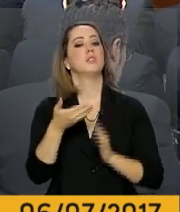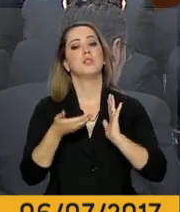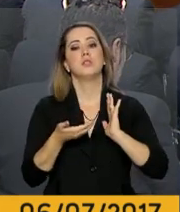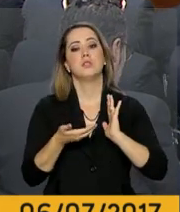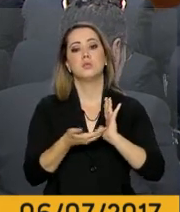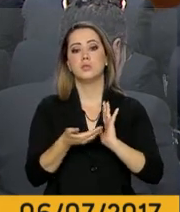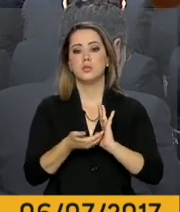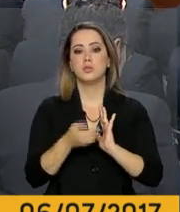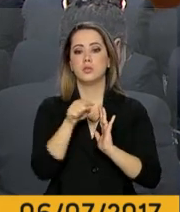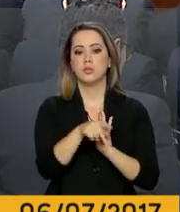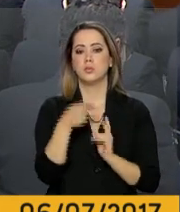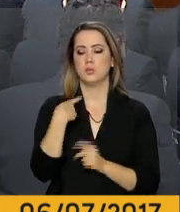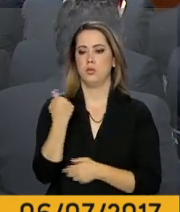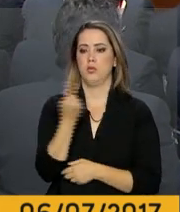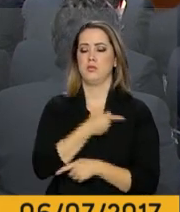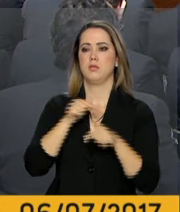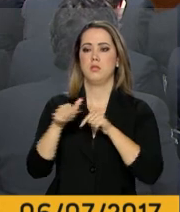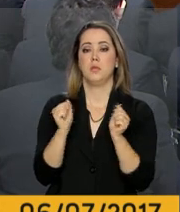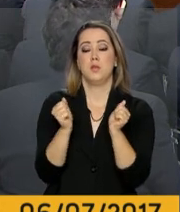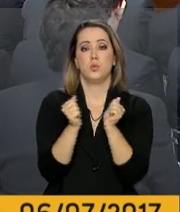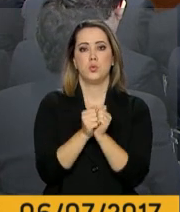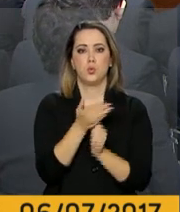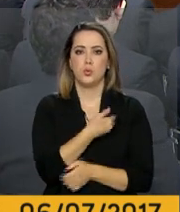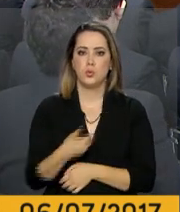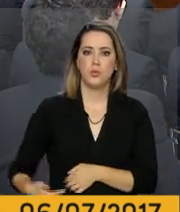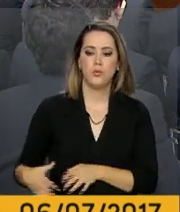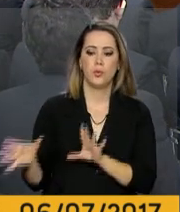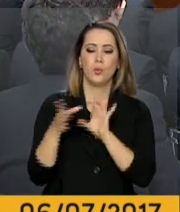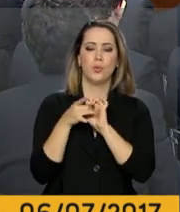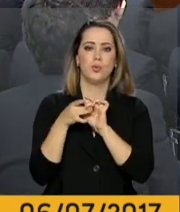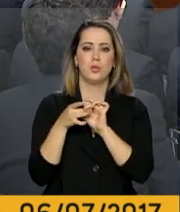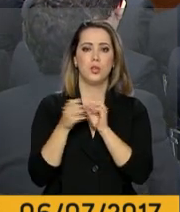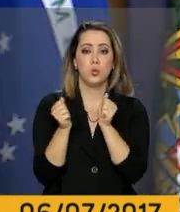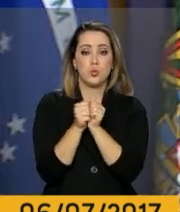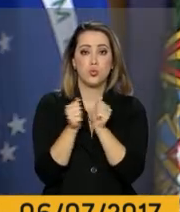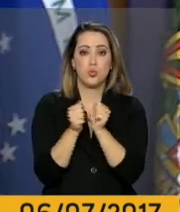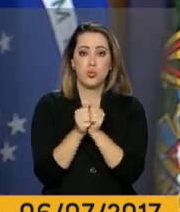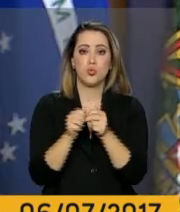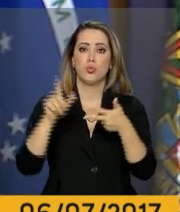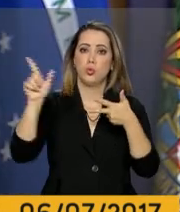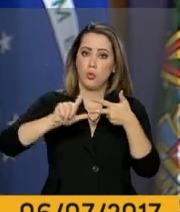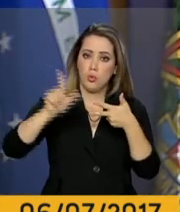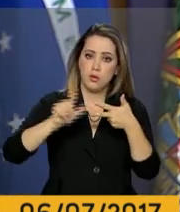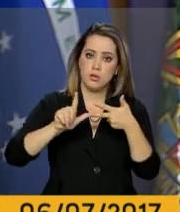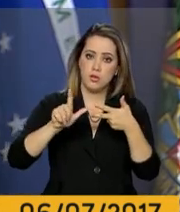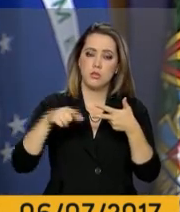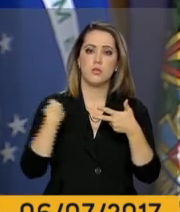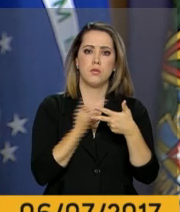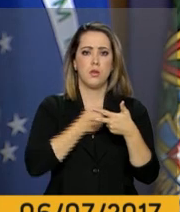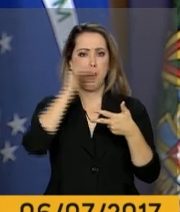do governo nós agimos em harmonia com o poder legislativo e de uma maneira e obediência absoluta